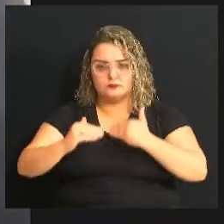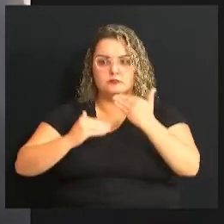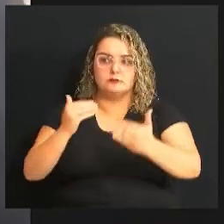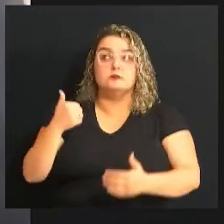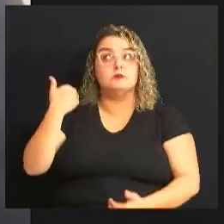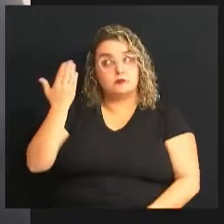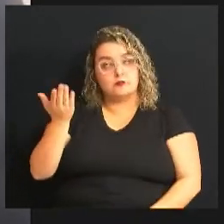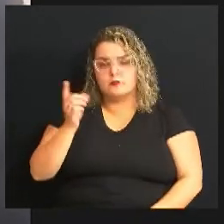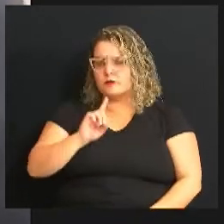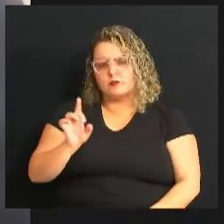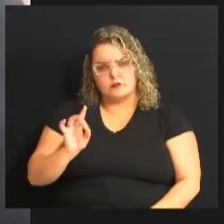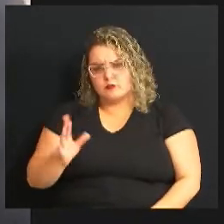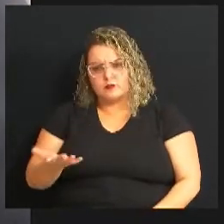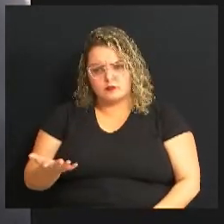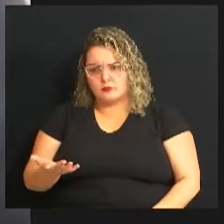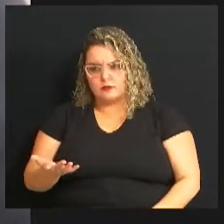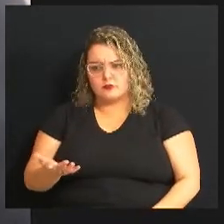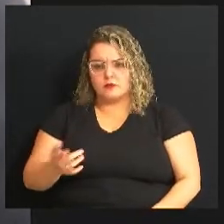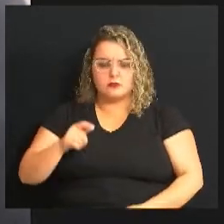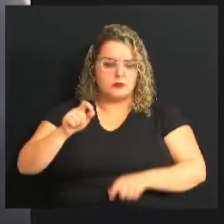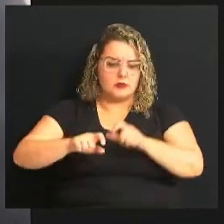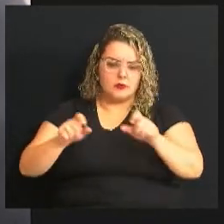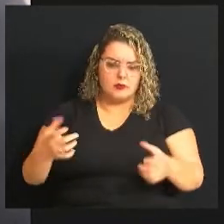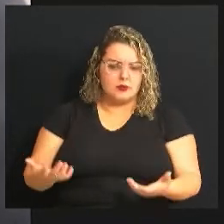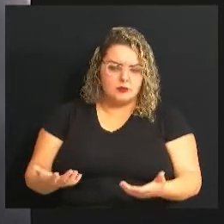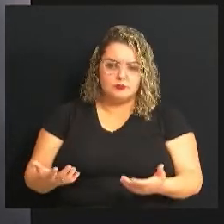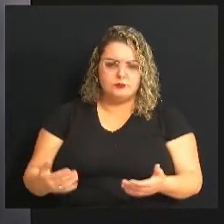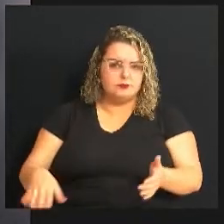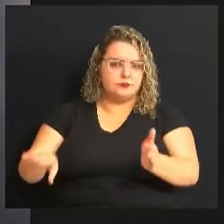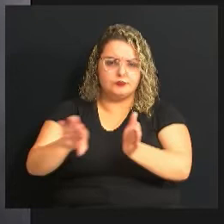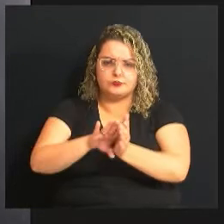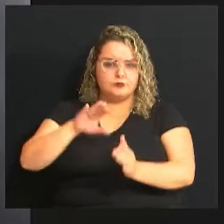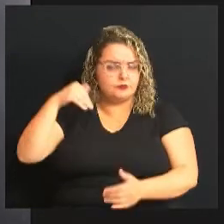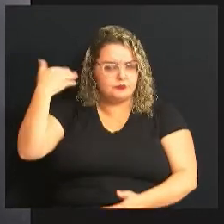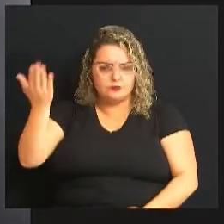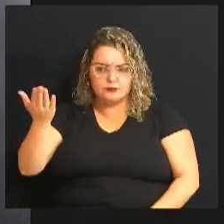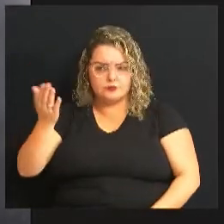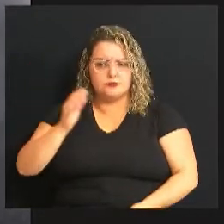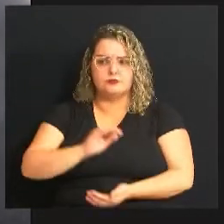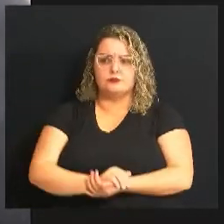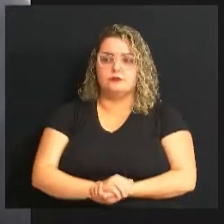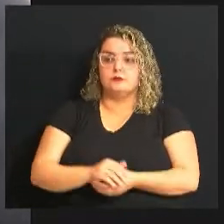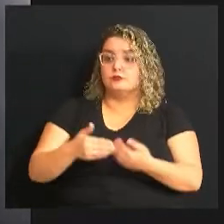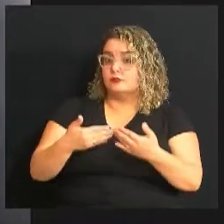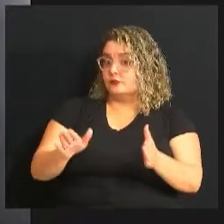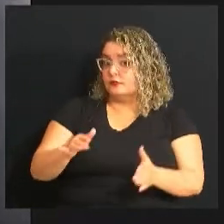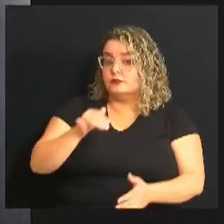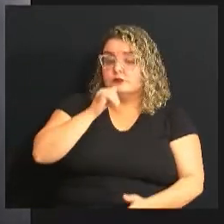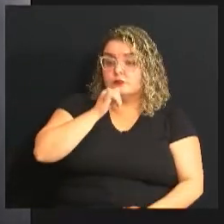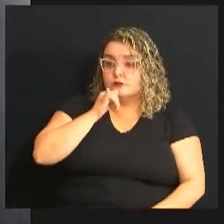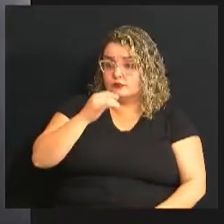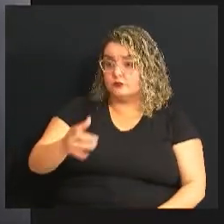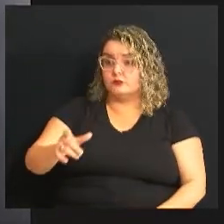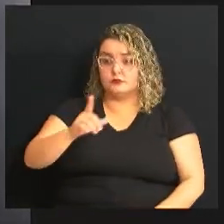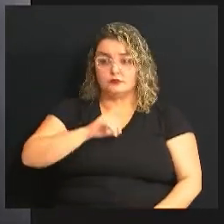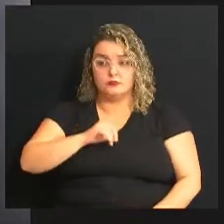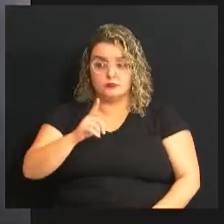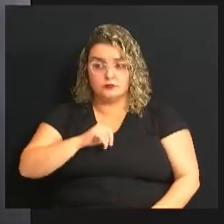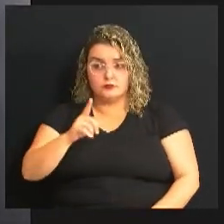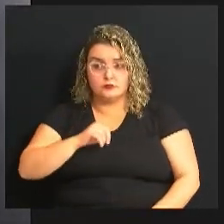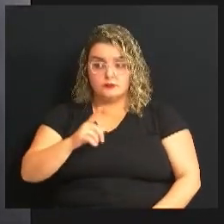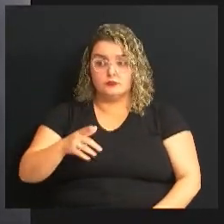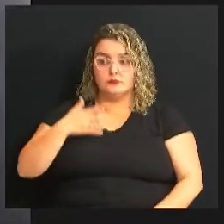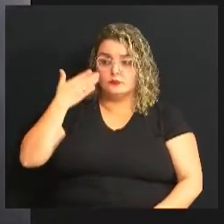não só pessoas que estão chegando de fora. Na abertura, por exemplo, nós teremos a